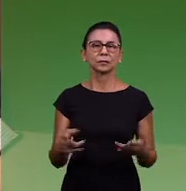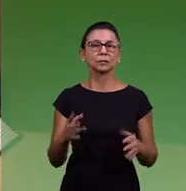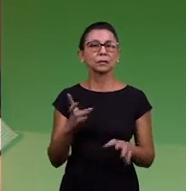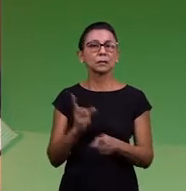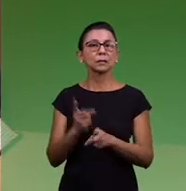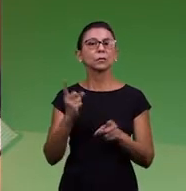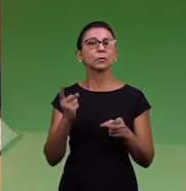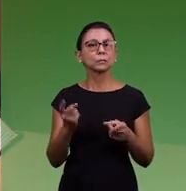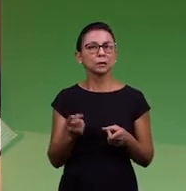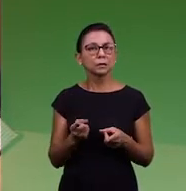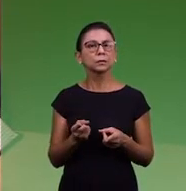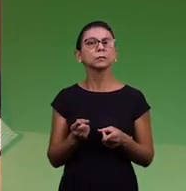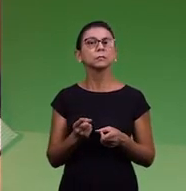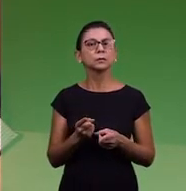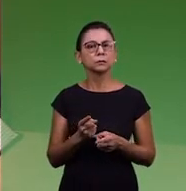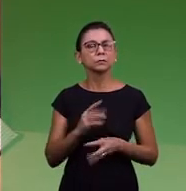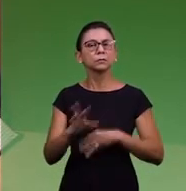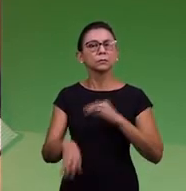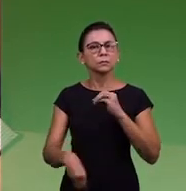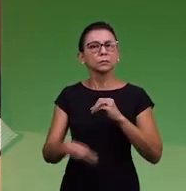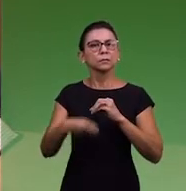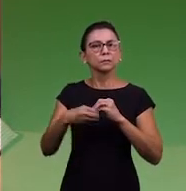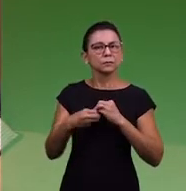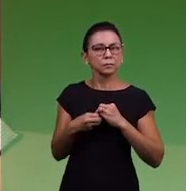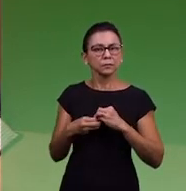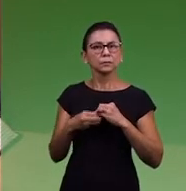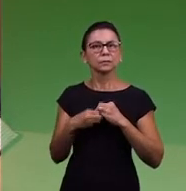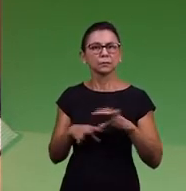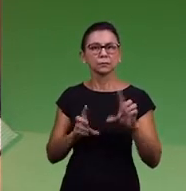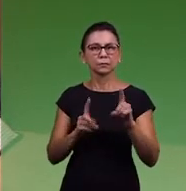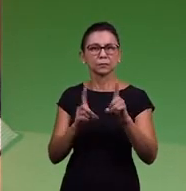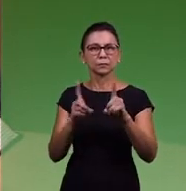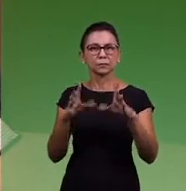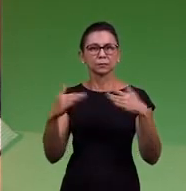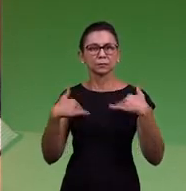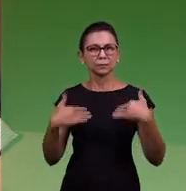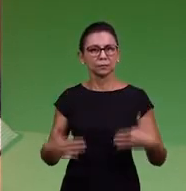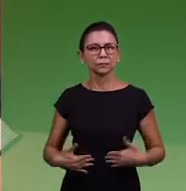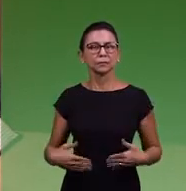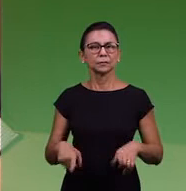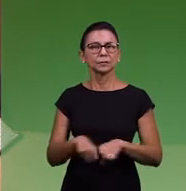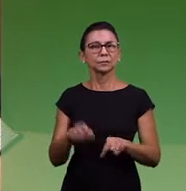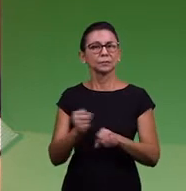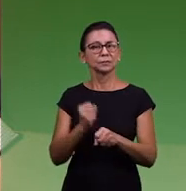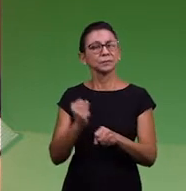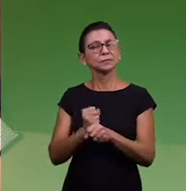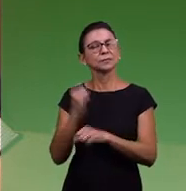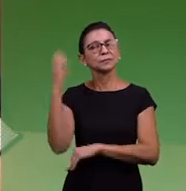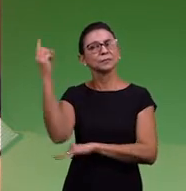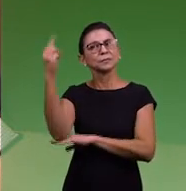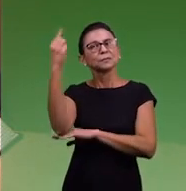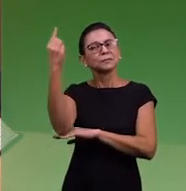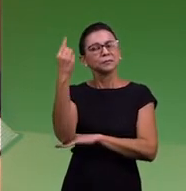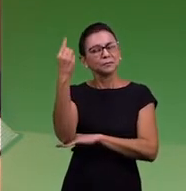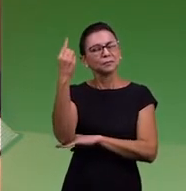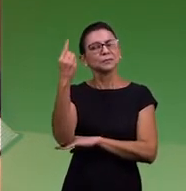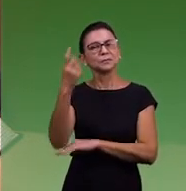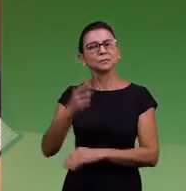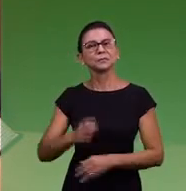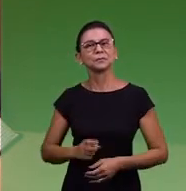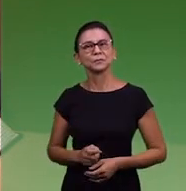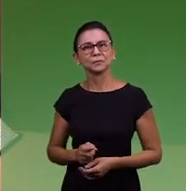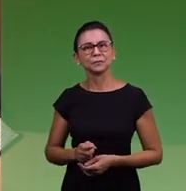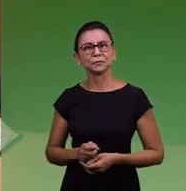acrescentar a nós muito sobre a doutrina de corpo e sobre a doutrina da obra de Davi, né? O que é a obra de Davi, que é a obra